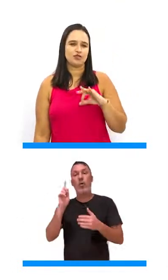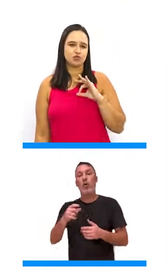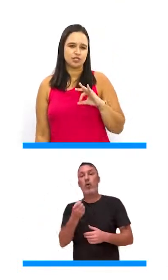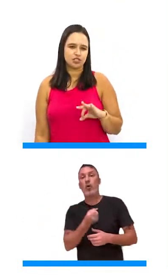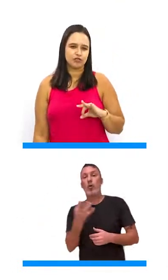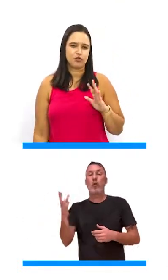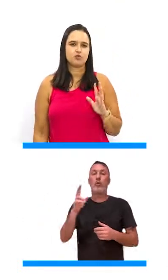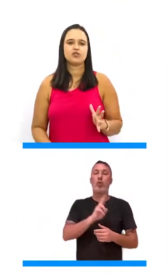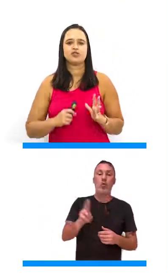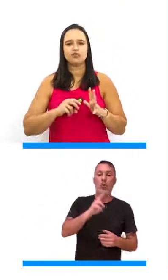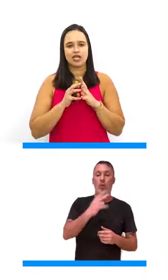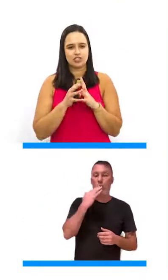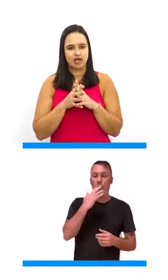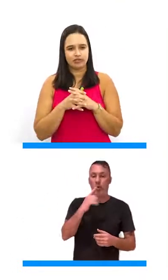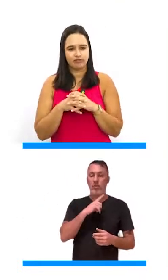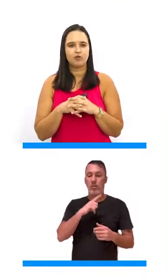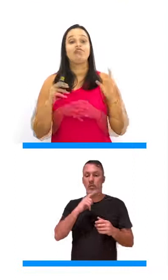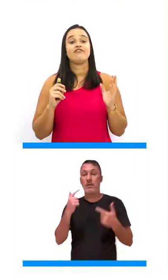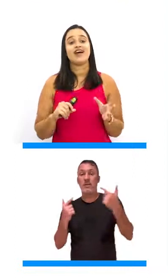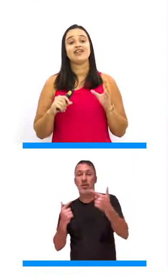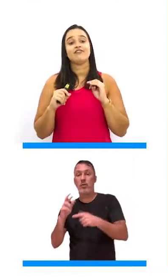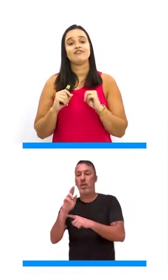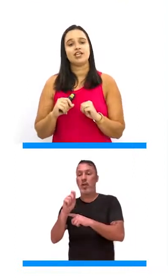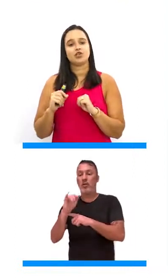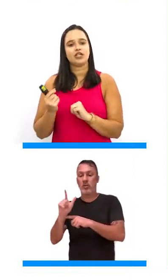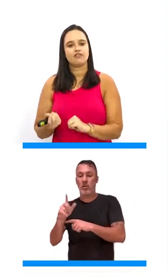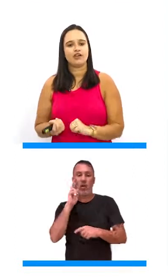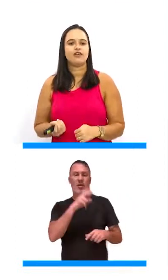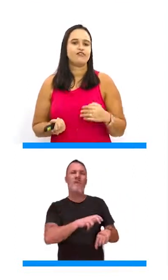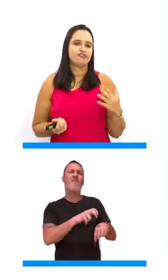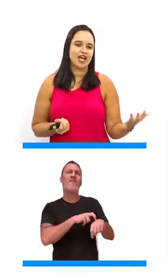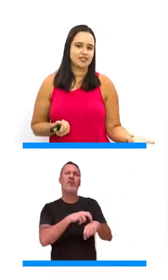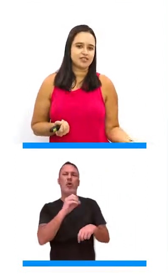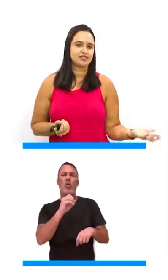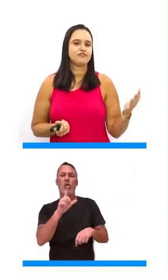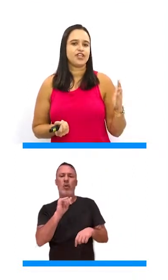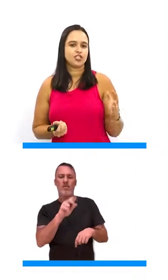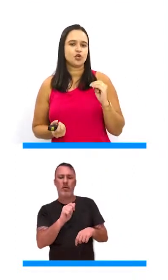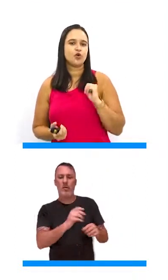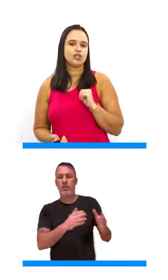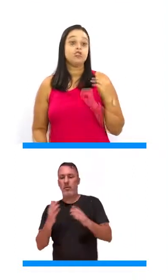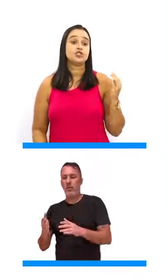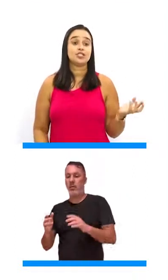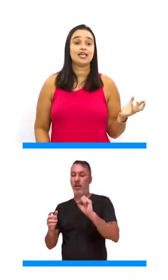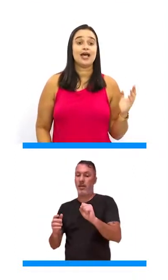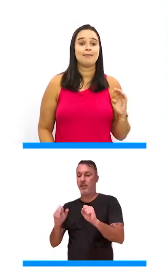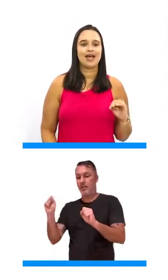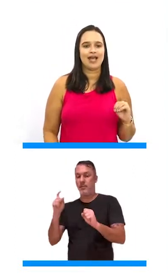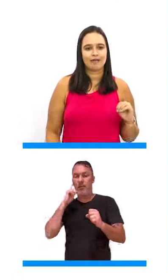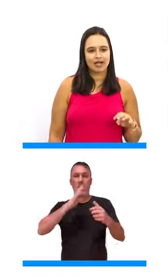que têm um substantivo como segundo radical. Então, vamos lá. Parda, verde, oliva. Pardas, verde, oliva.